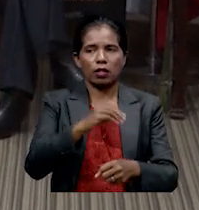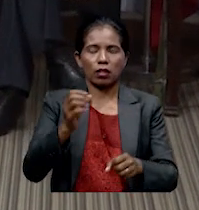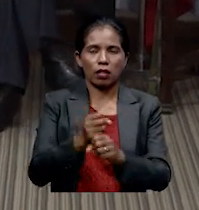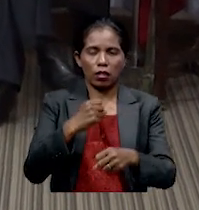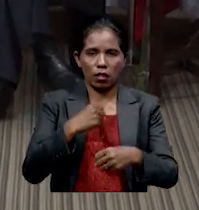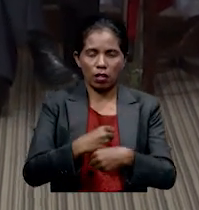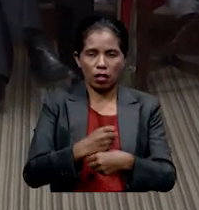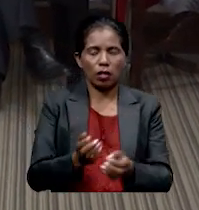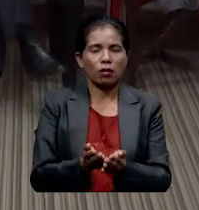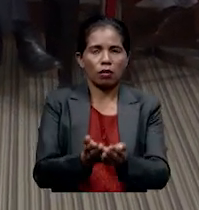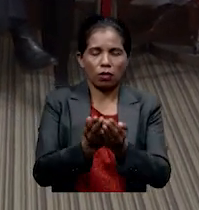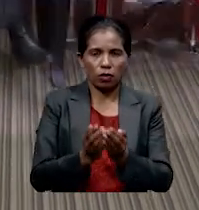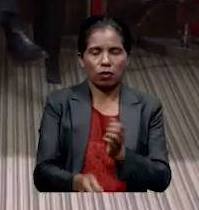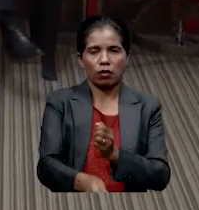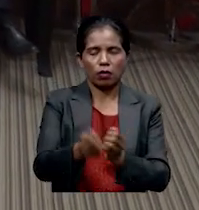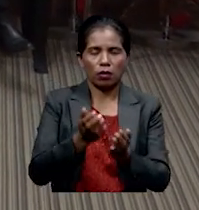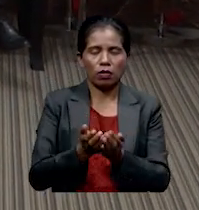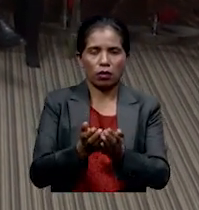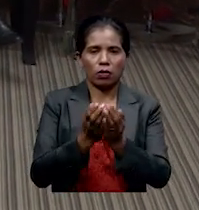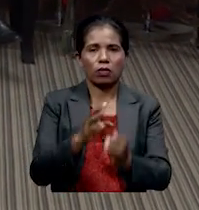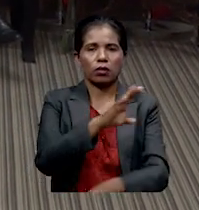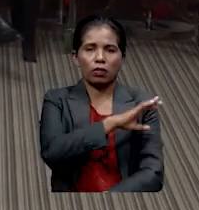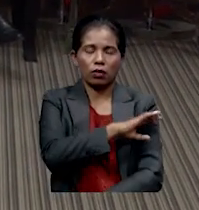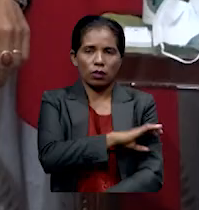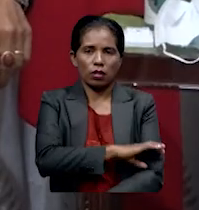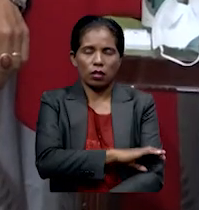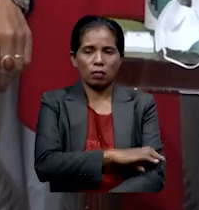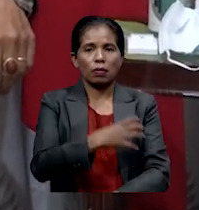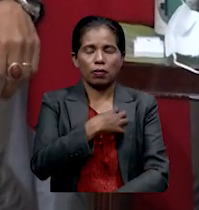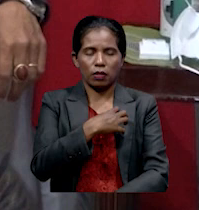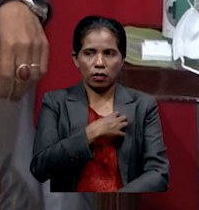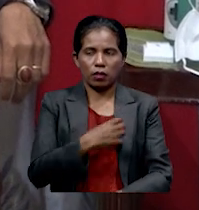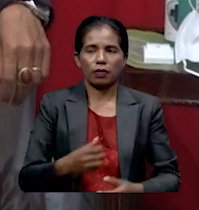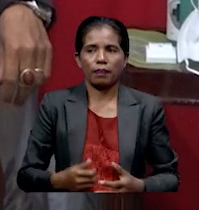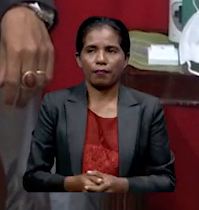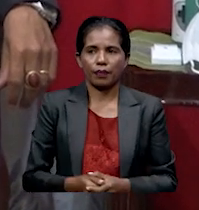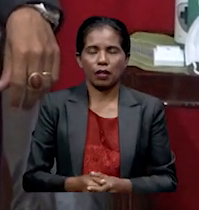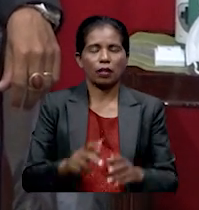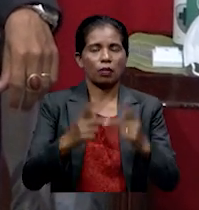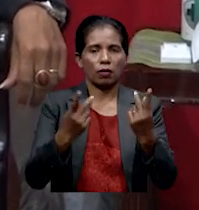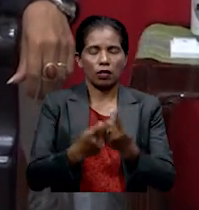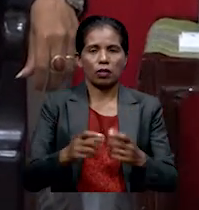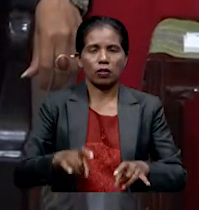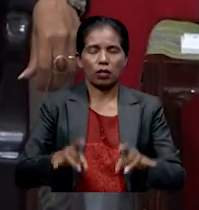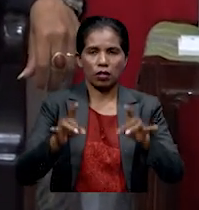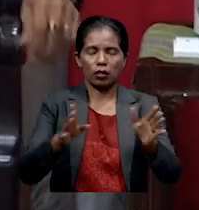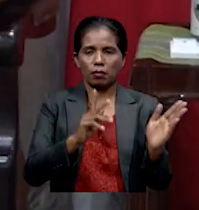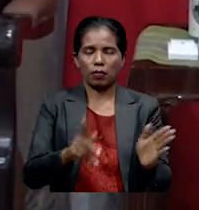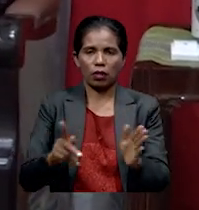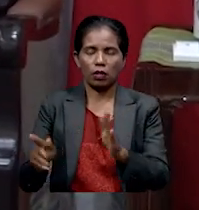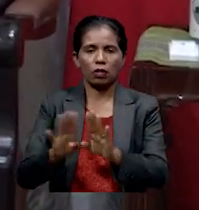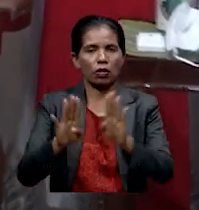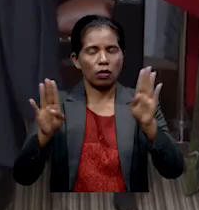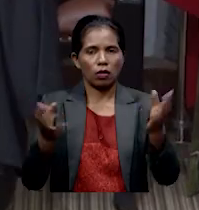pescas, noro segurança polícia marítima nian. Companhia Global Industries, husi Brisbane, Australia, planeia se loke